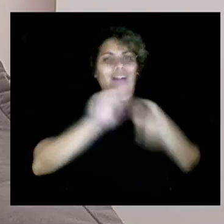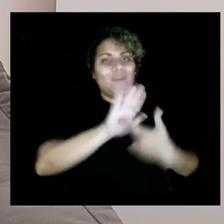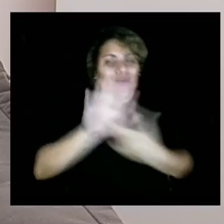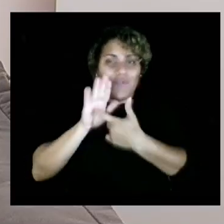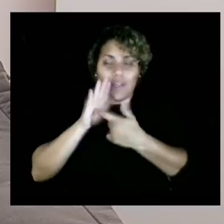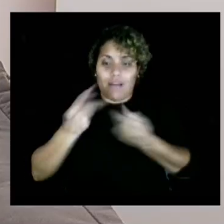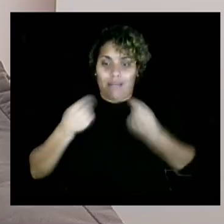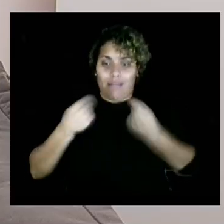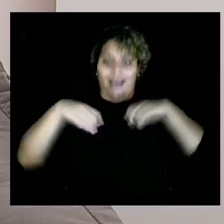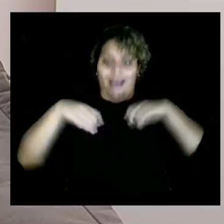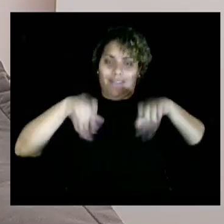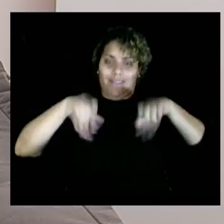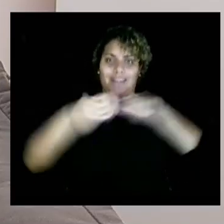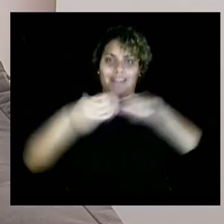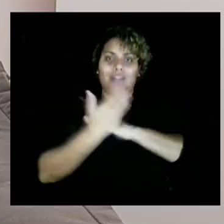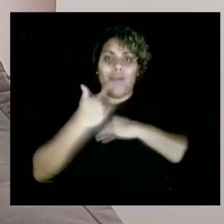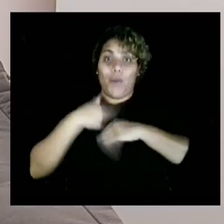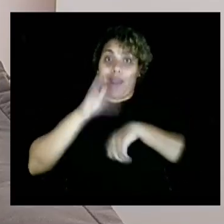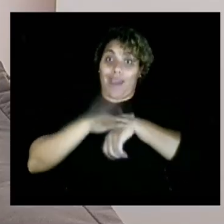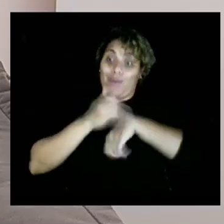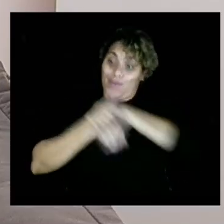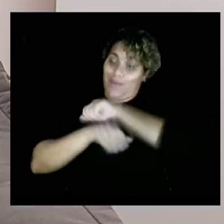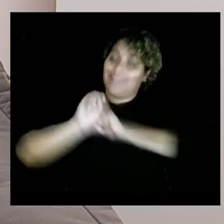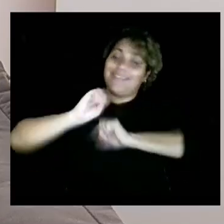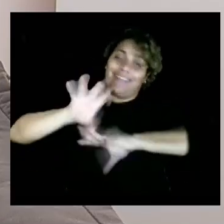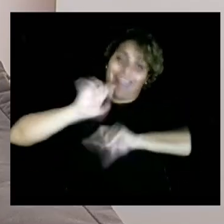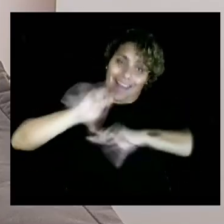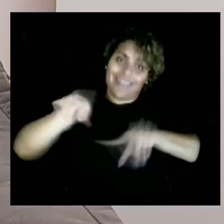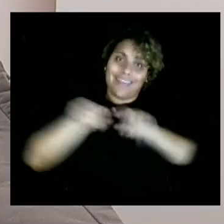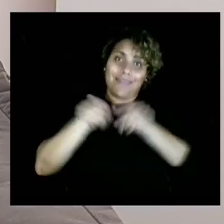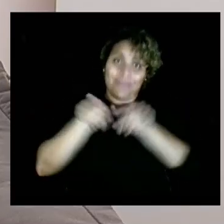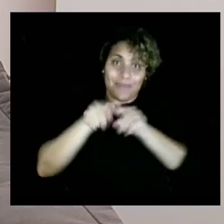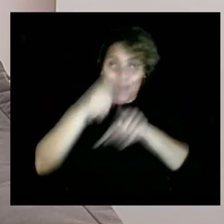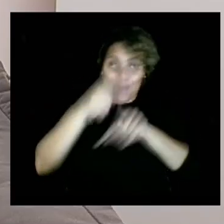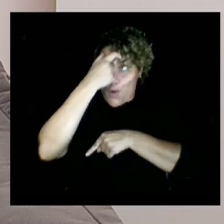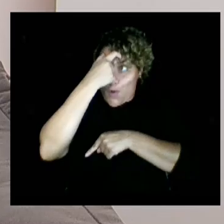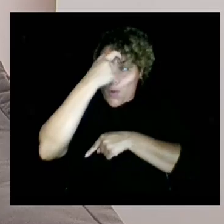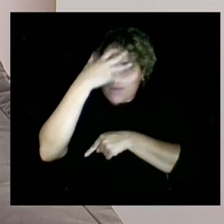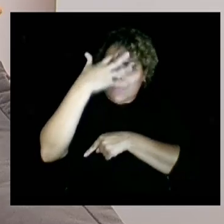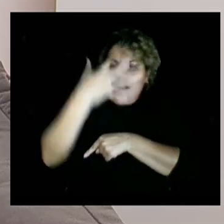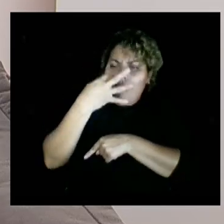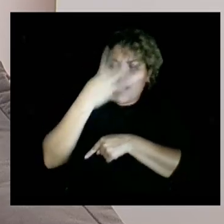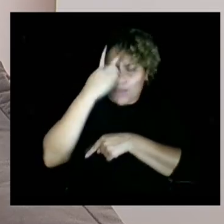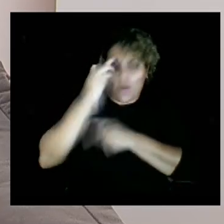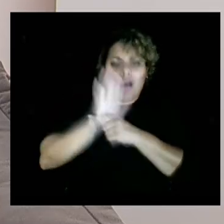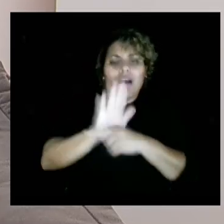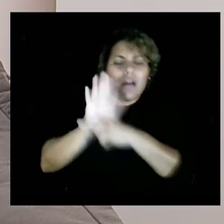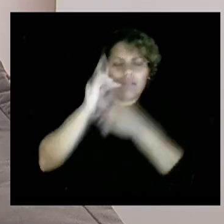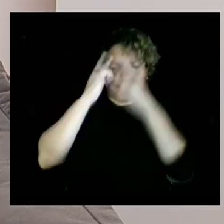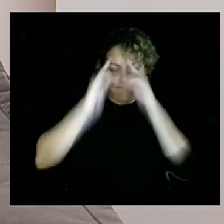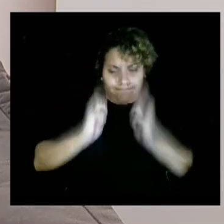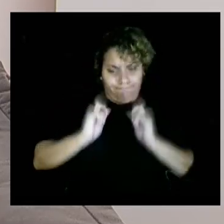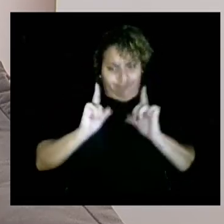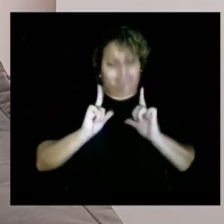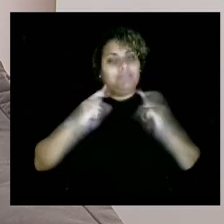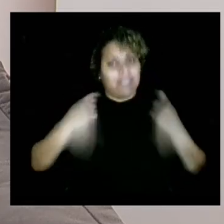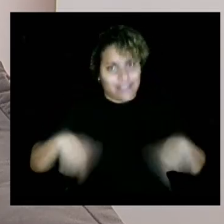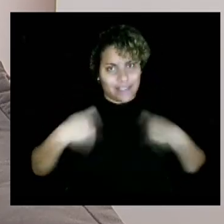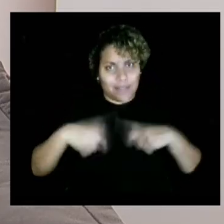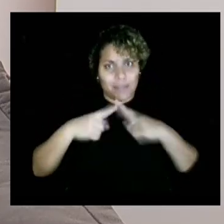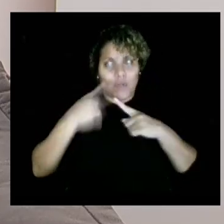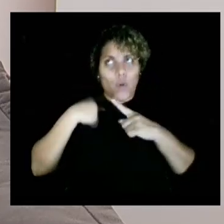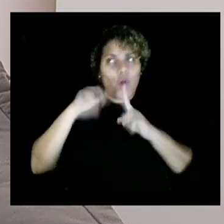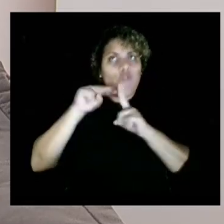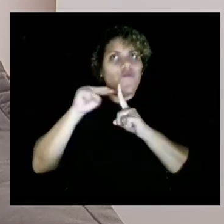quero ensinar também, levar essa consciência, esse despertar para as pessoas, mas eu não tenho uma visão assim de